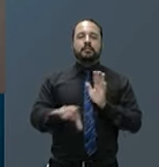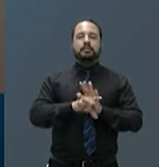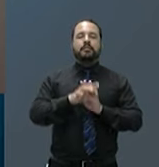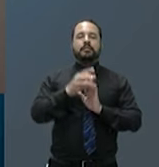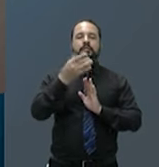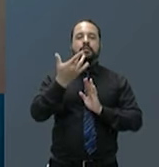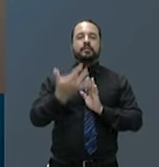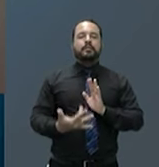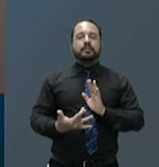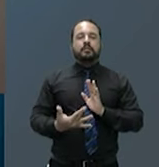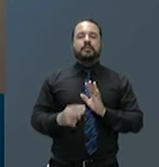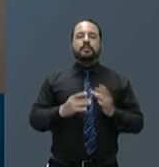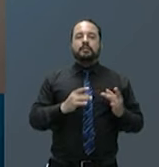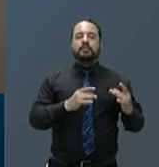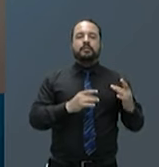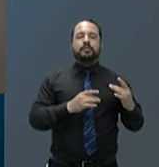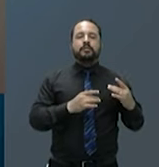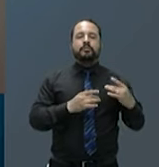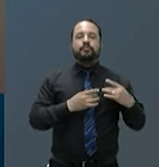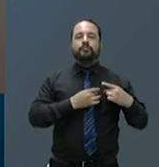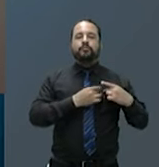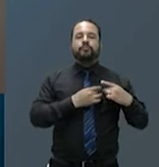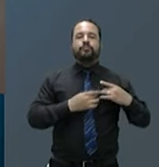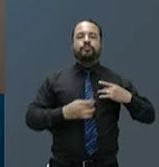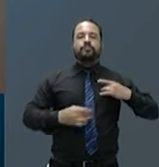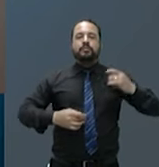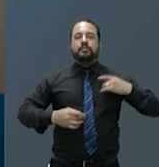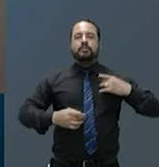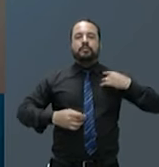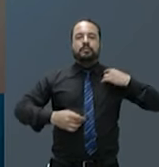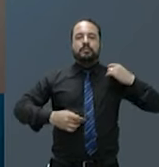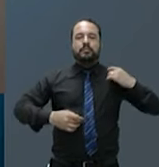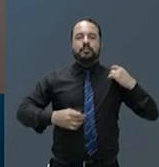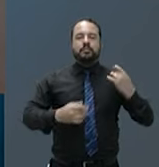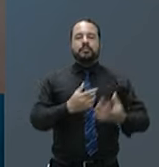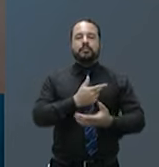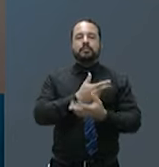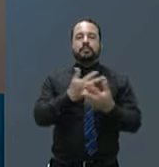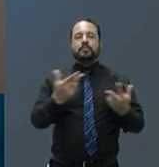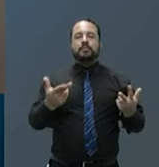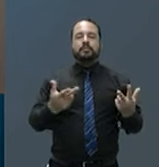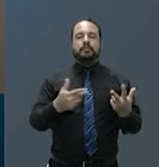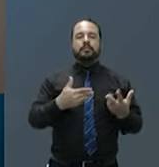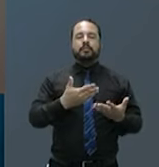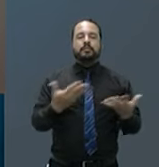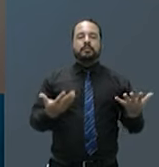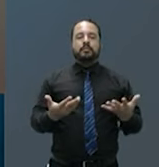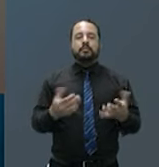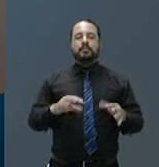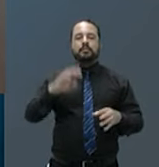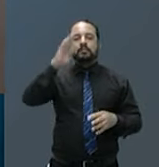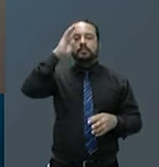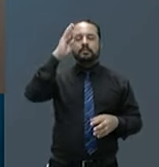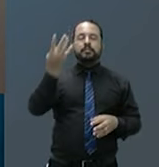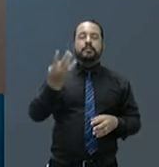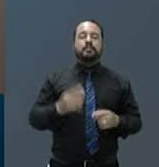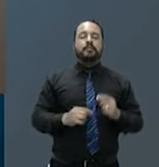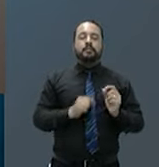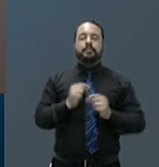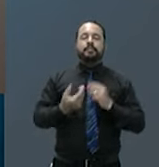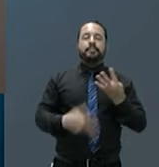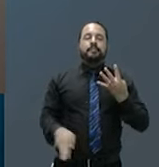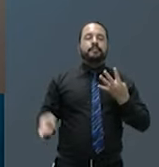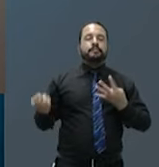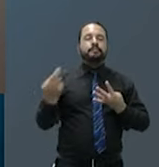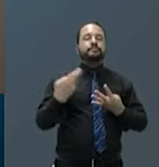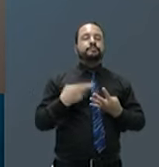voluntariamente o reexame da decisão com o fim de modificá-la, caçá-la ou integrá-la. nesses termos, a ratio essendi do recurso